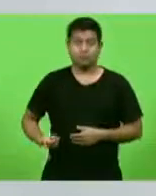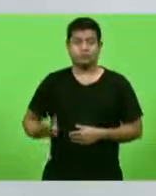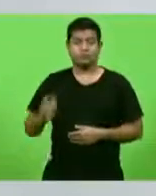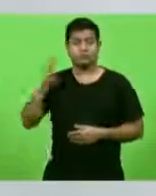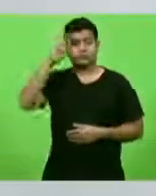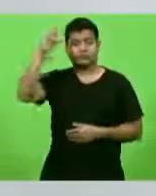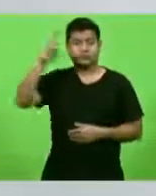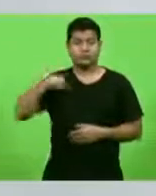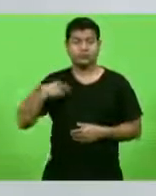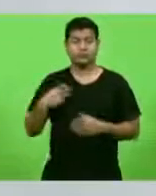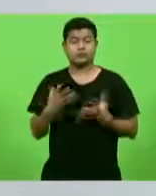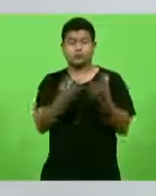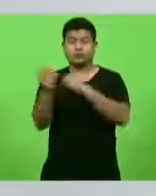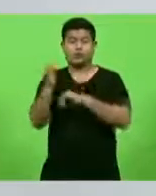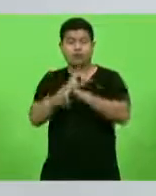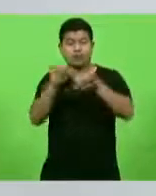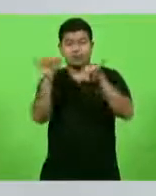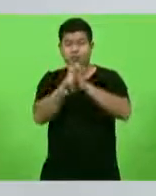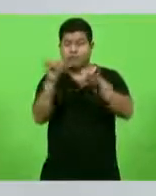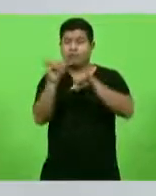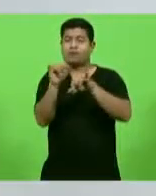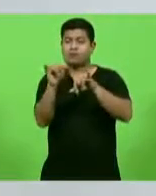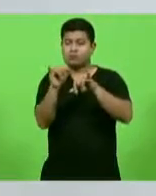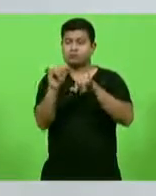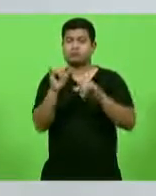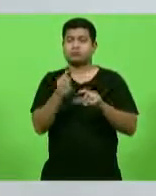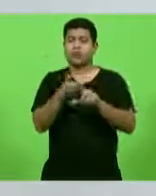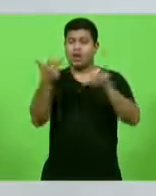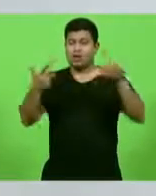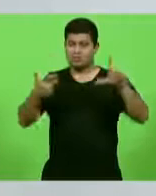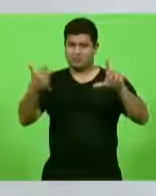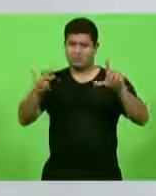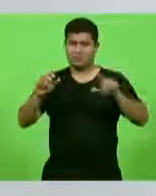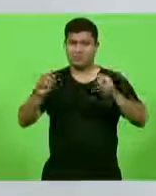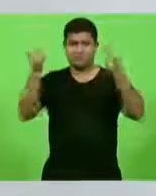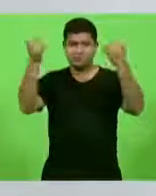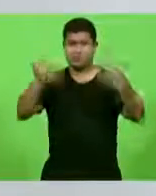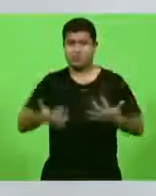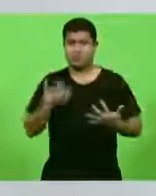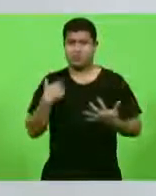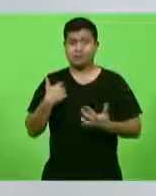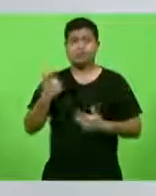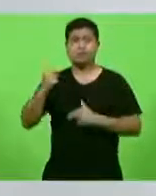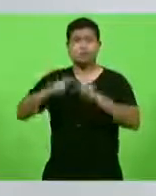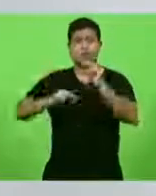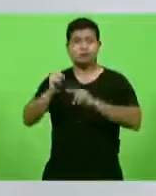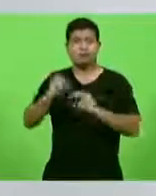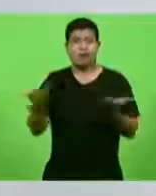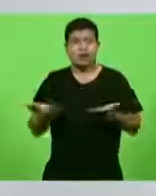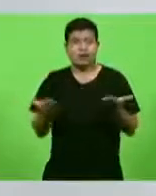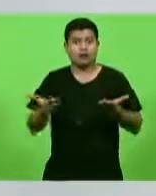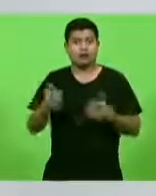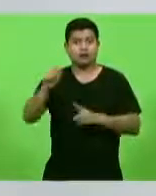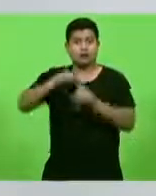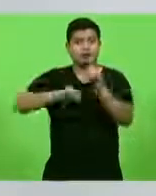que o governo teve conhecimento do projeto em junho do ano passado. E, fevereiro desse ano,